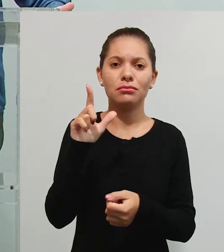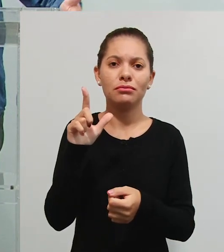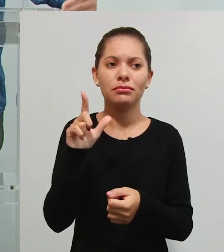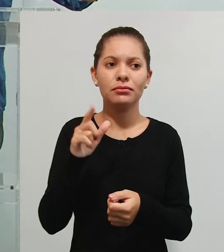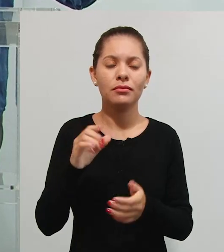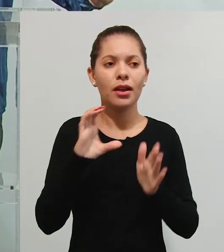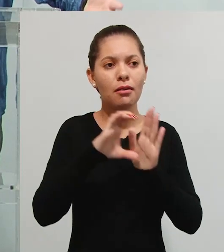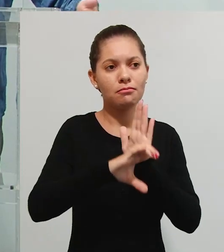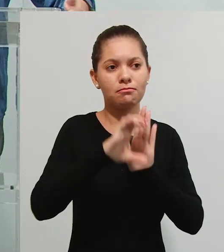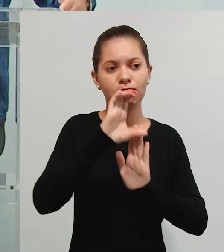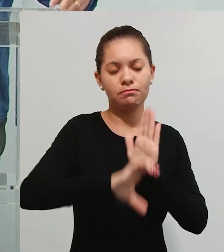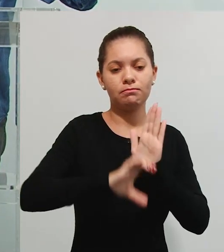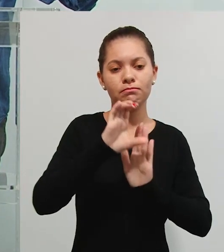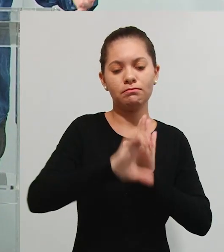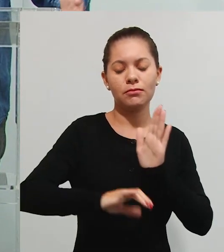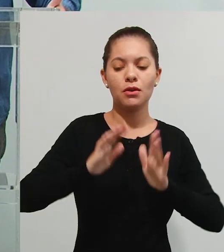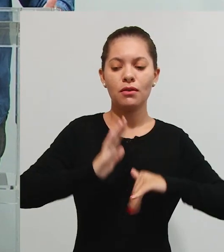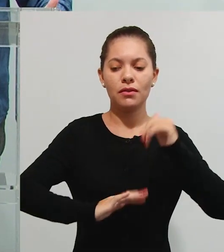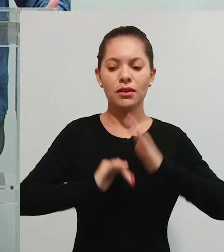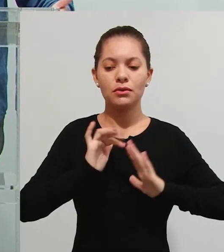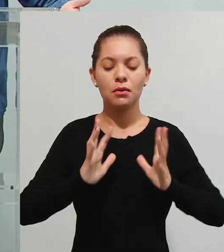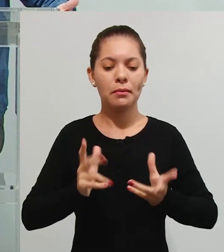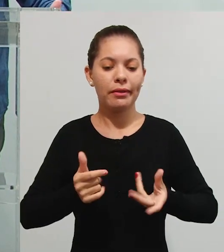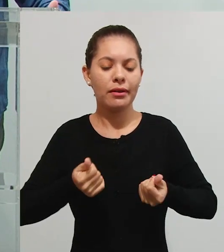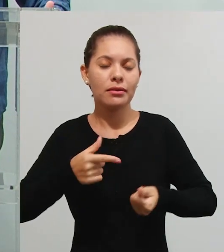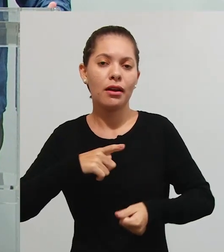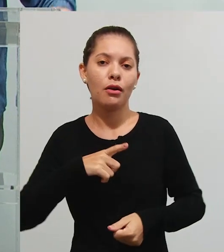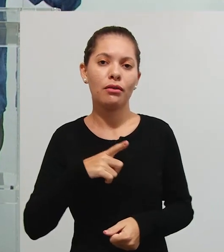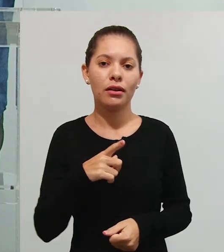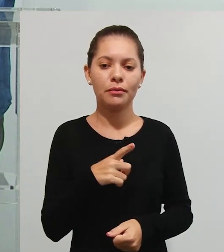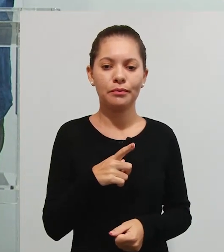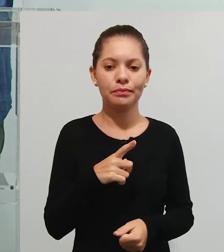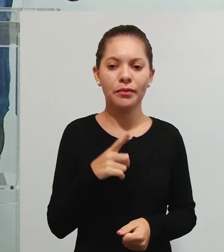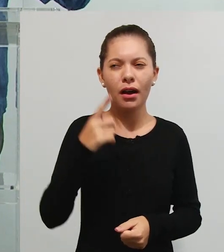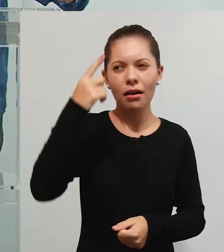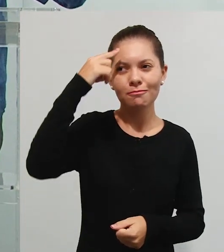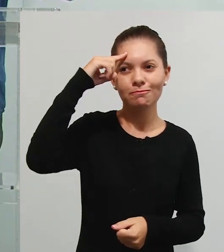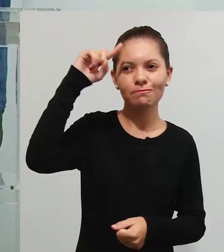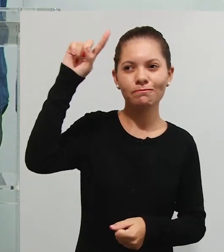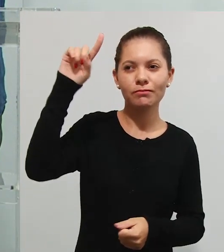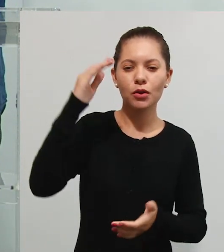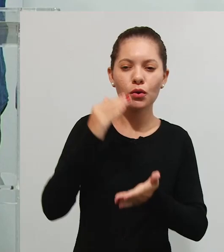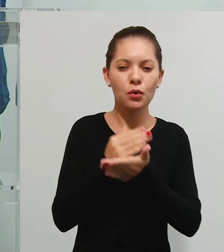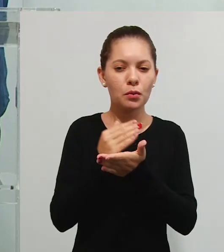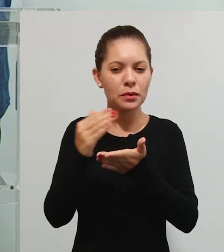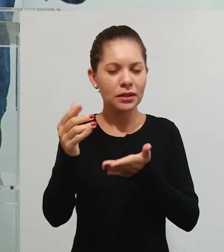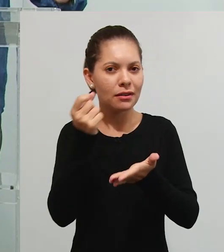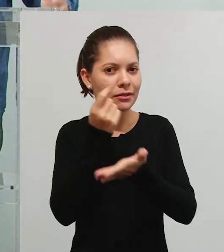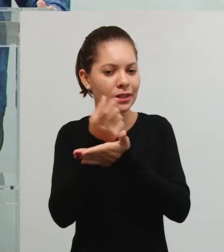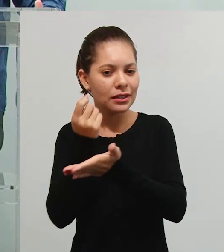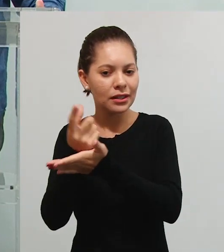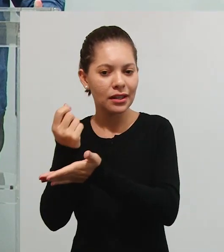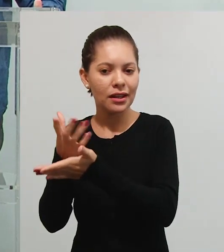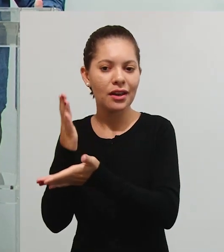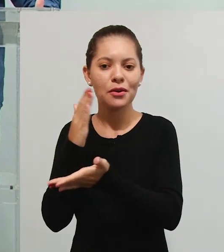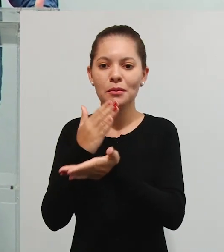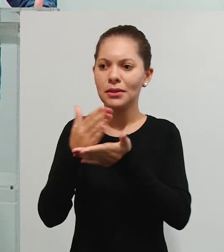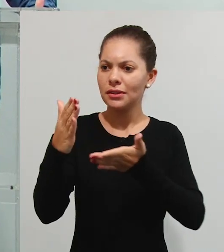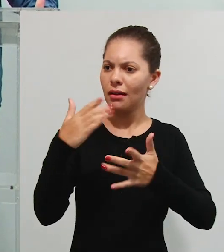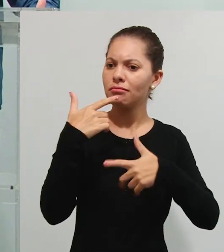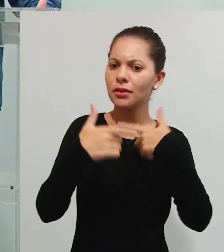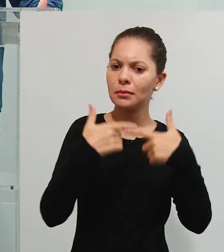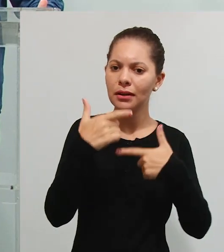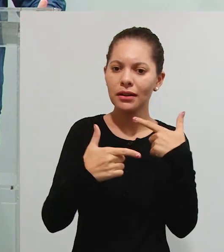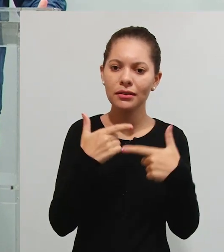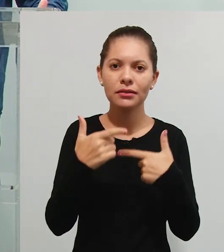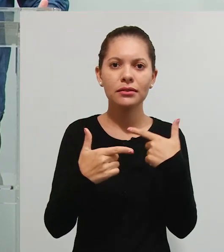currículo, com as capacitações, com as competências que eu tenho. O que eu vou fazer? Vou ter uma ideia, vou começar a vender algo, vou começar a prestar